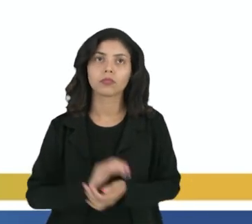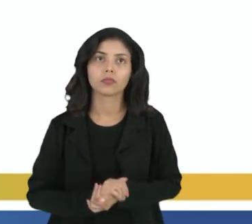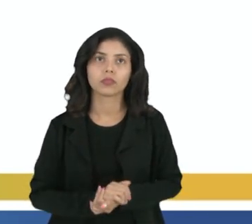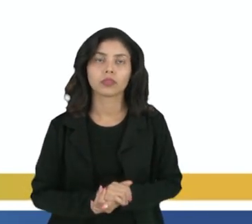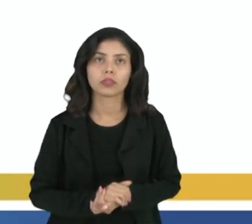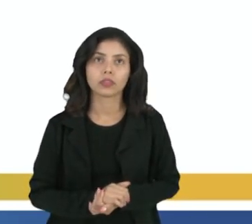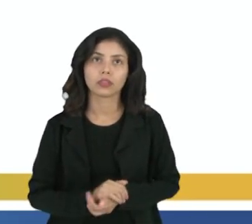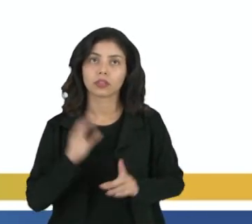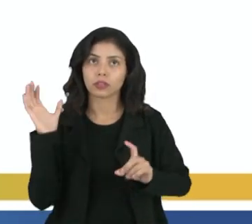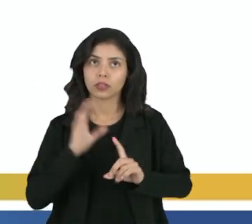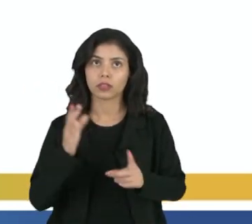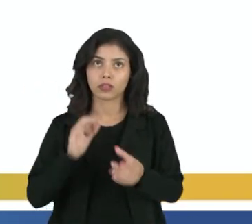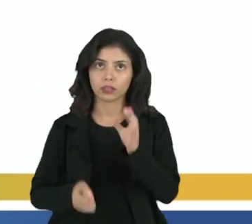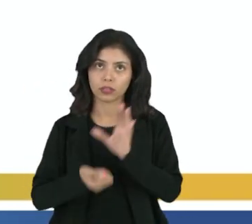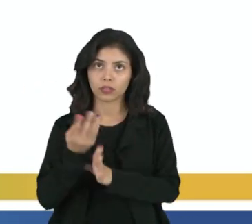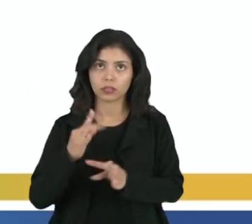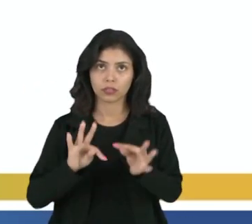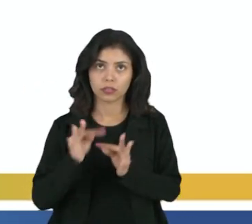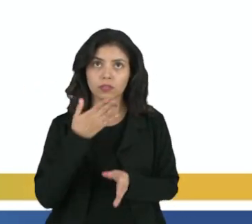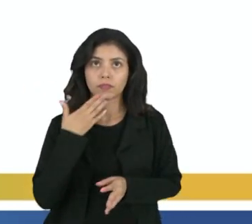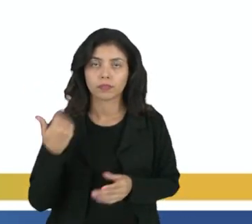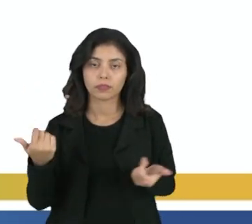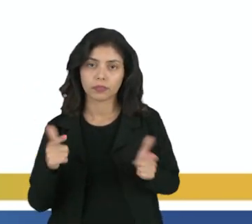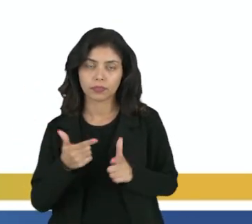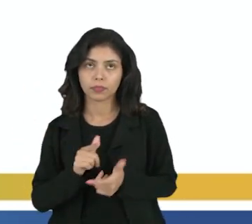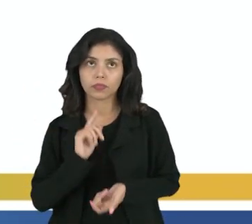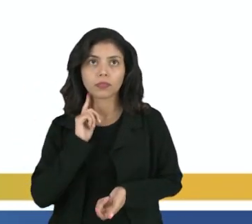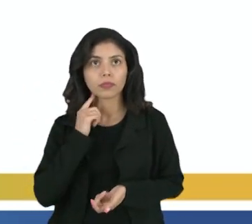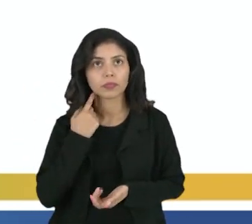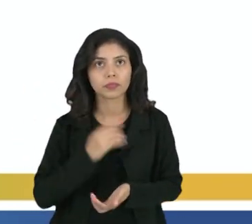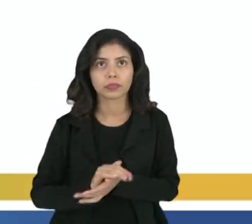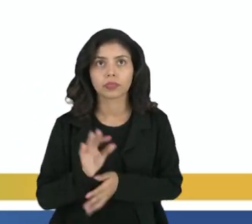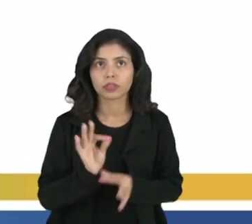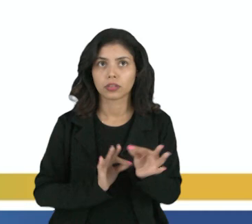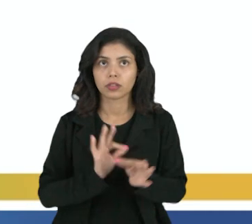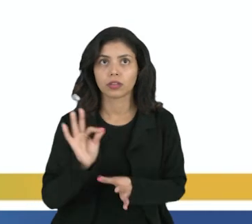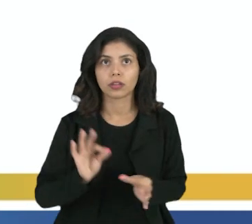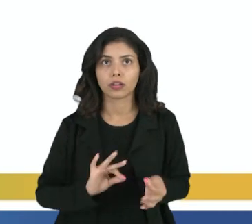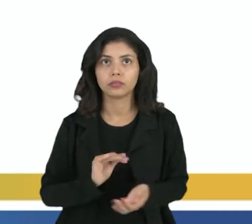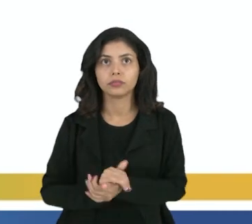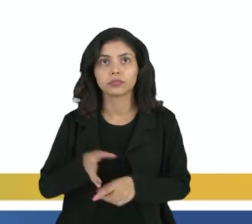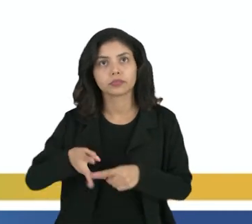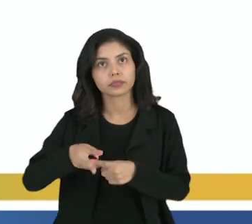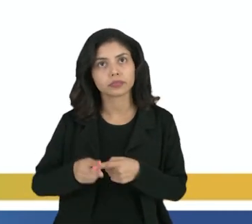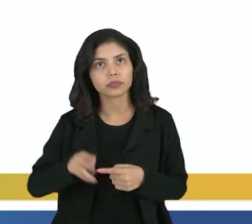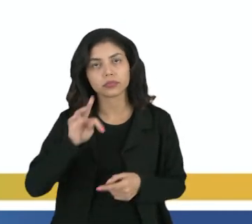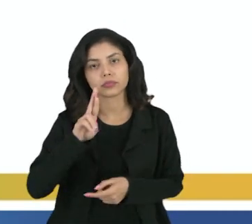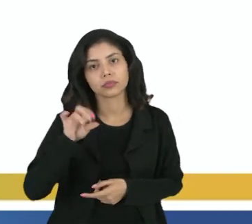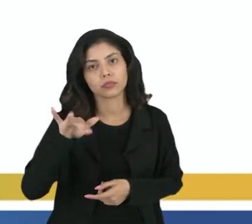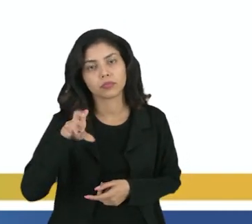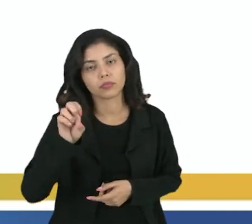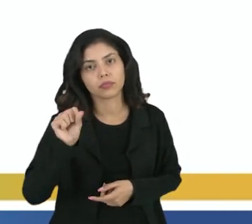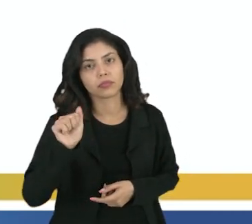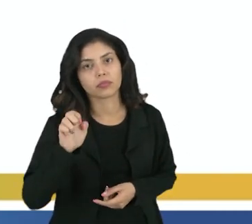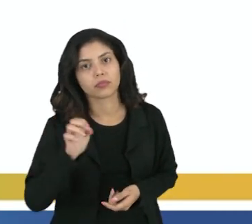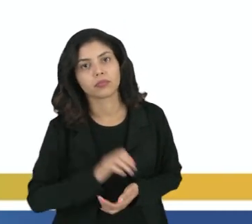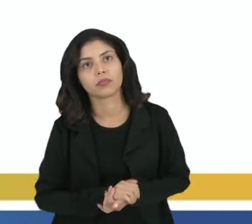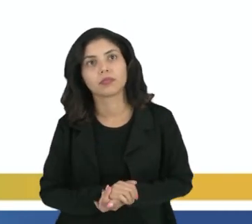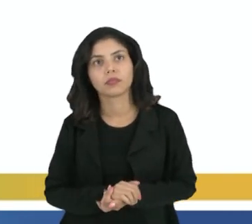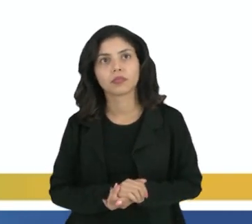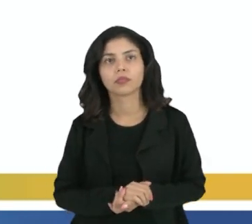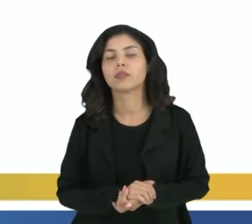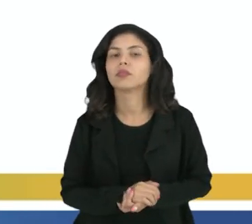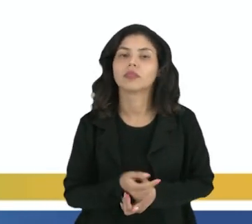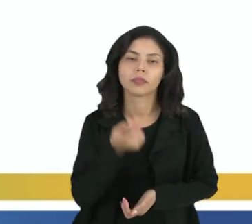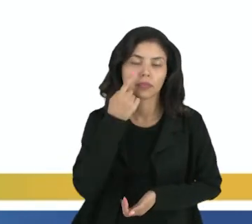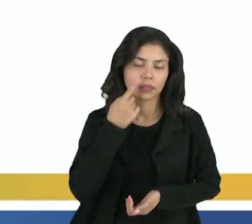ruas, incentivar a criação de tecnologias menos poluentes e manutenção dos veículos automotores. Então, a